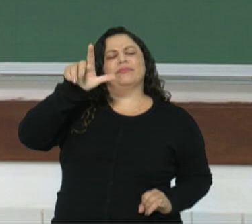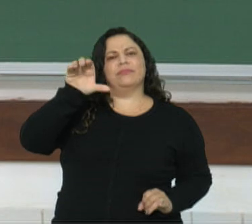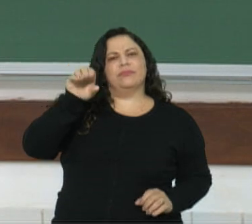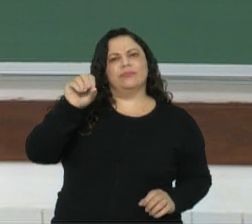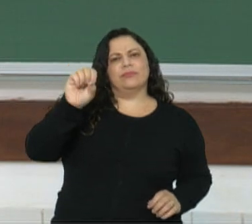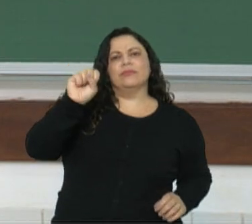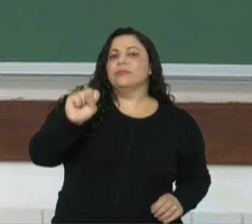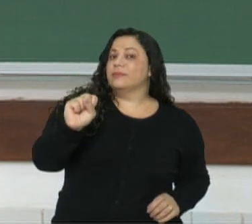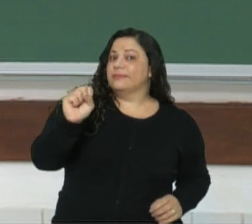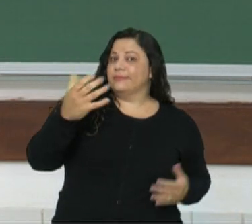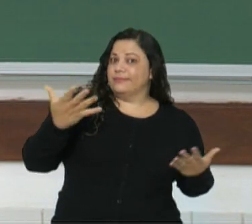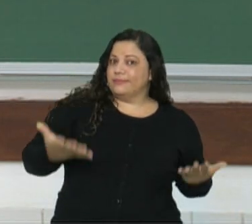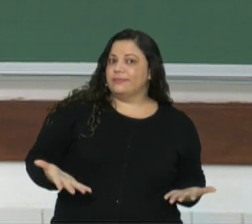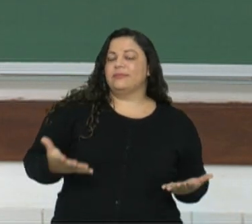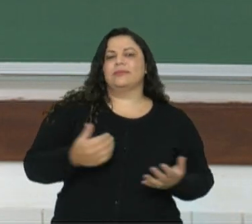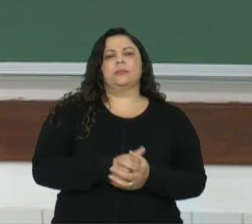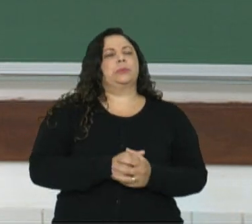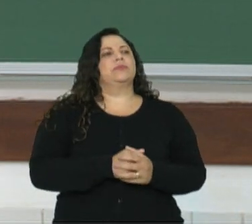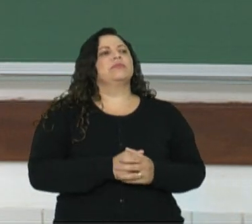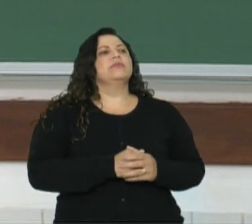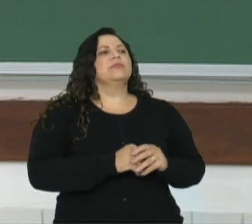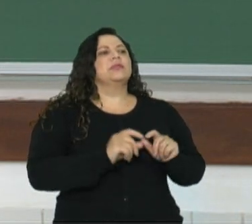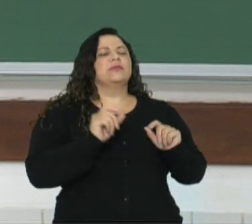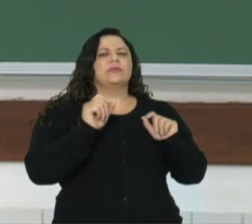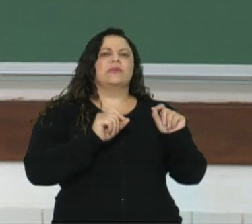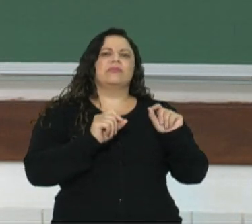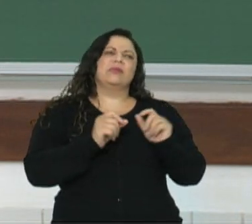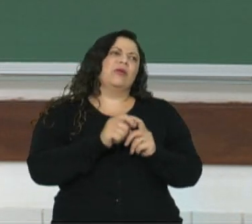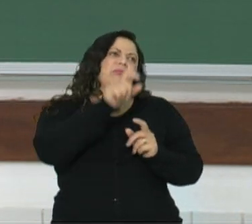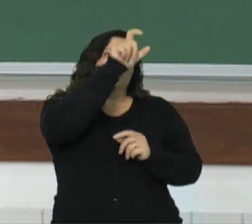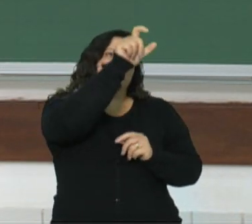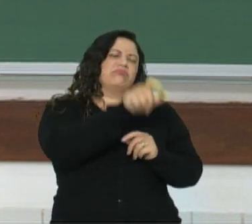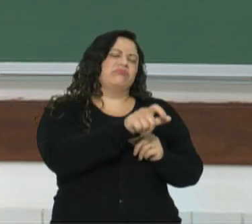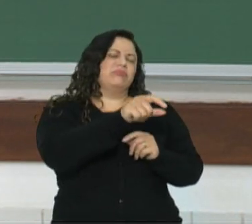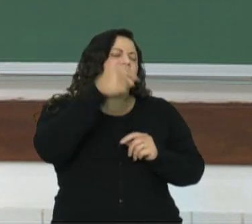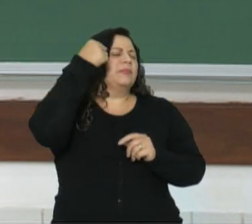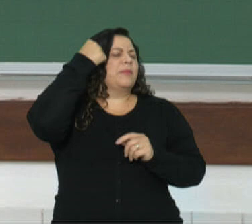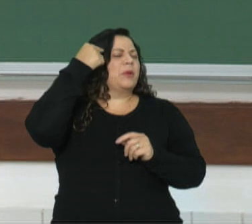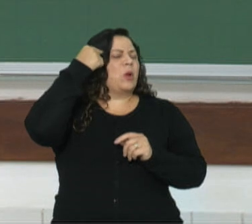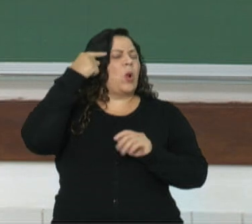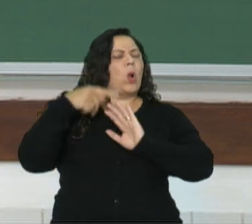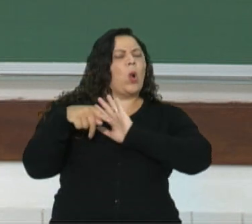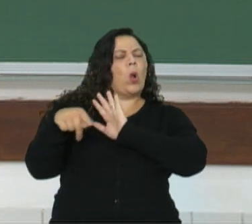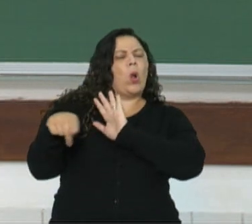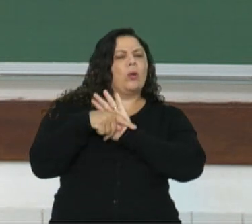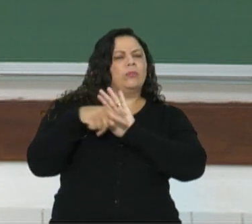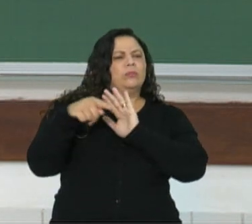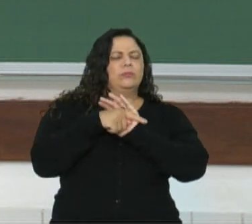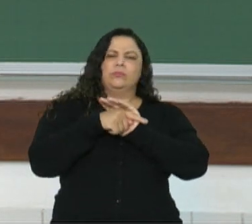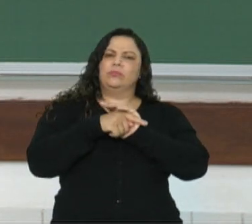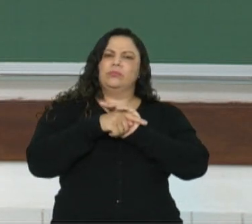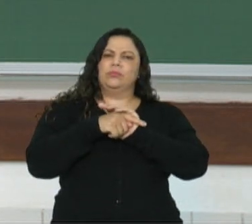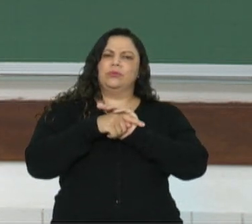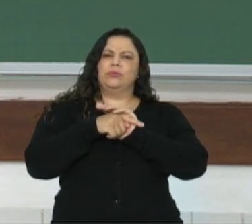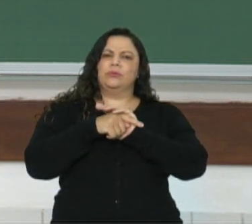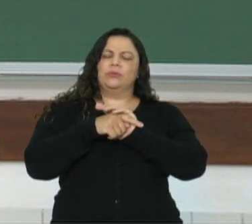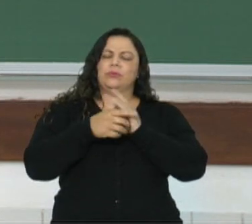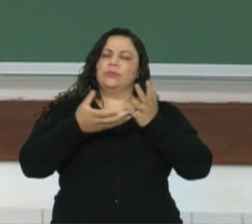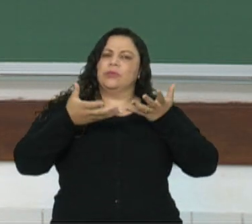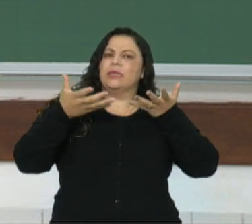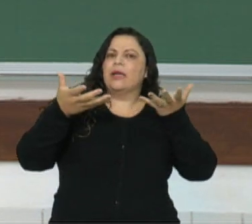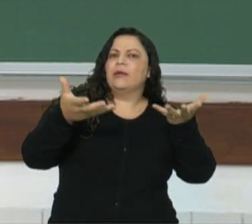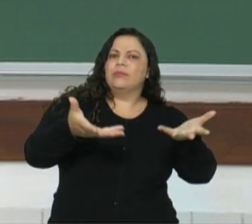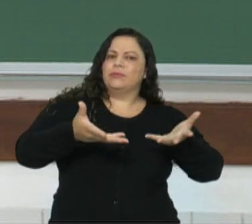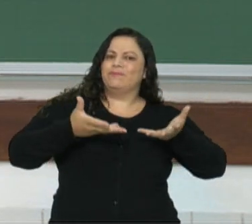latina, que são umas representações mentais que acabam induzindo, né,